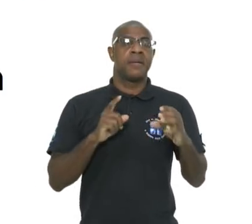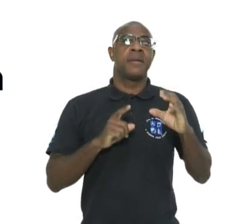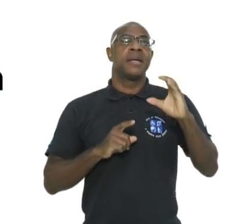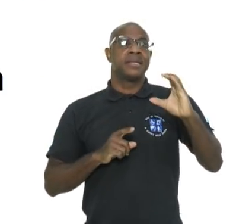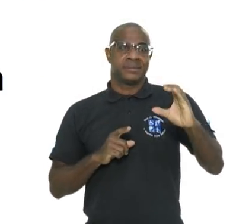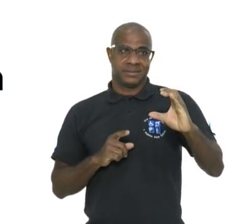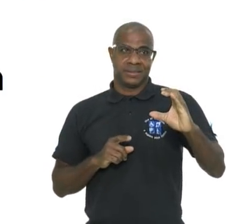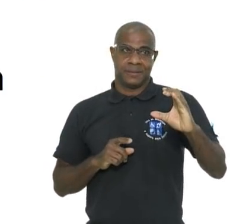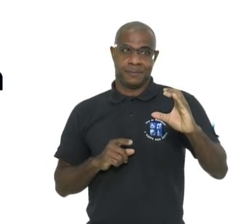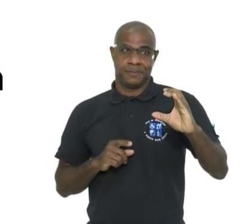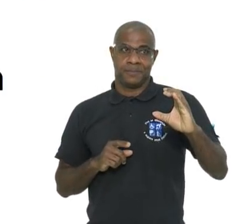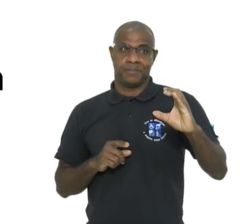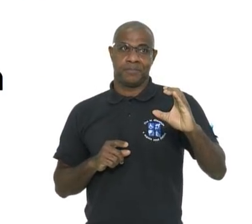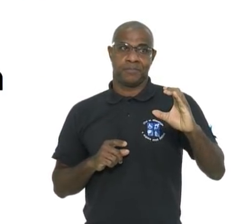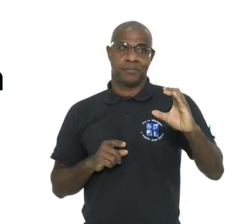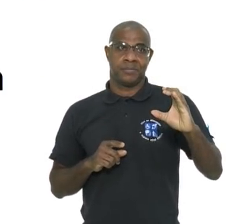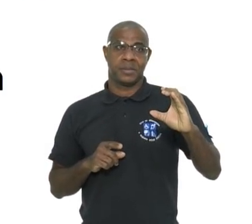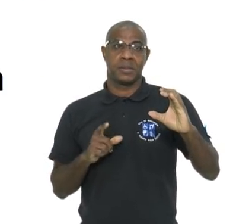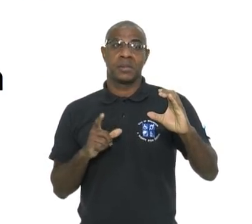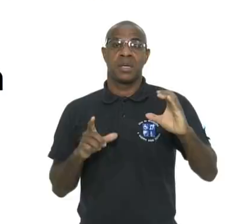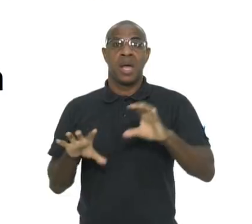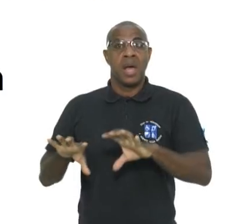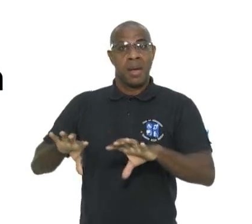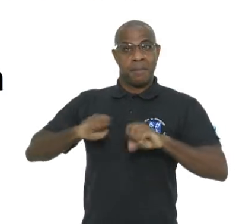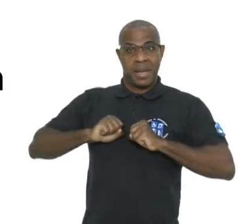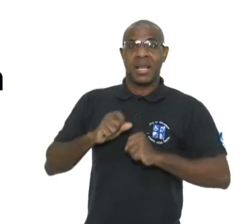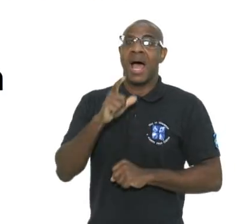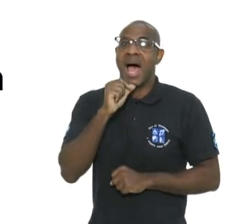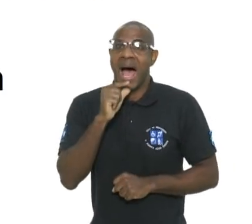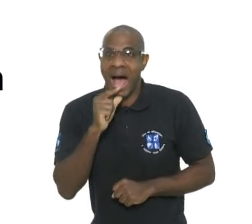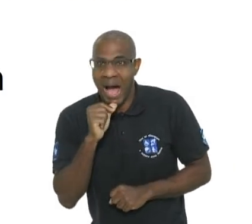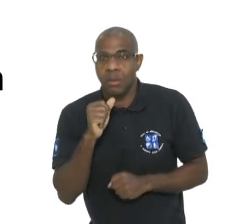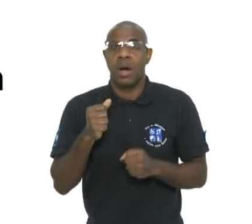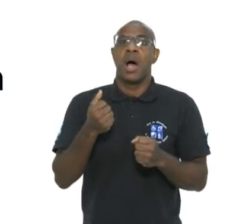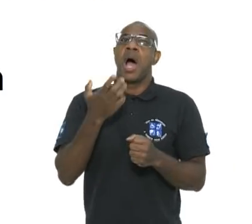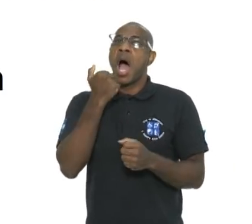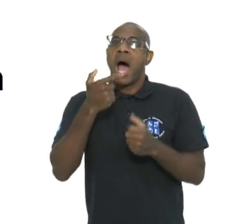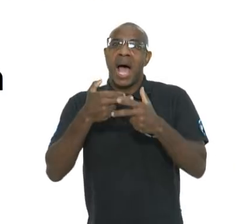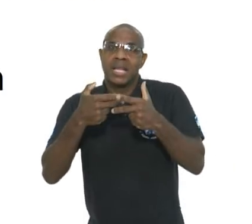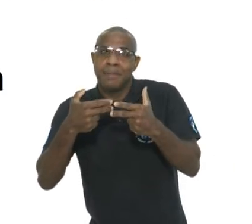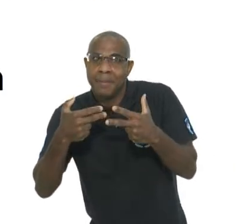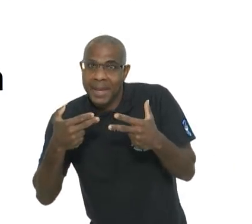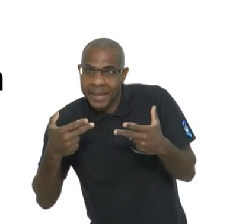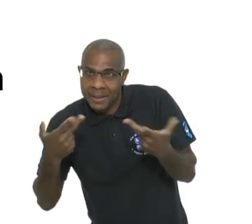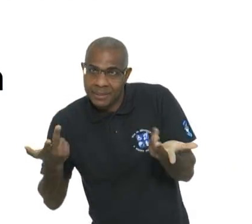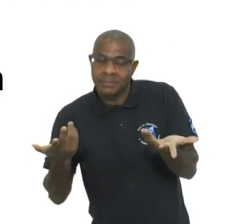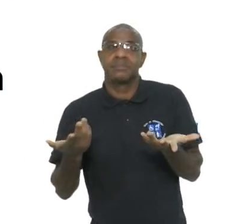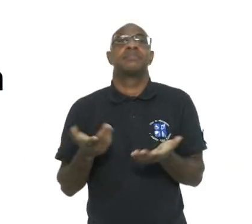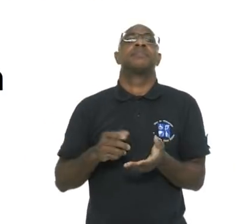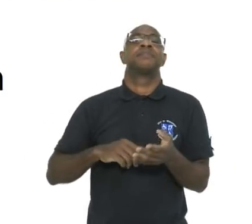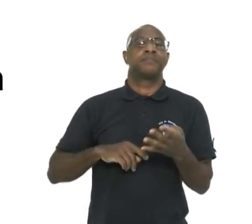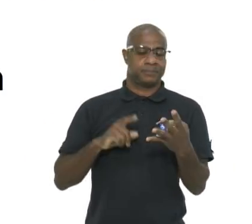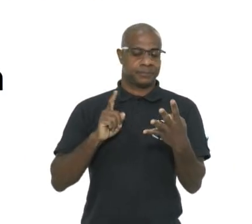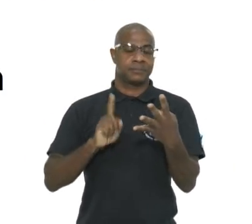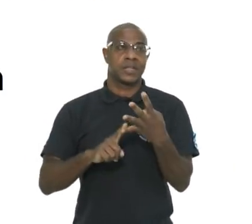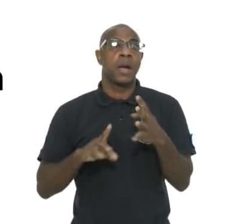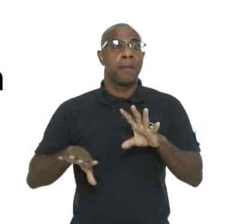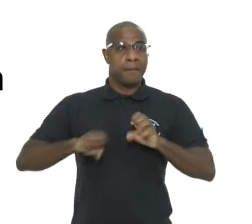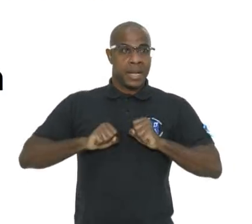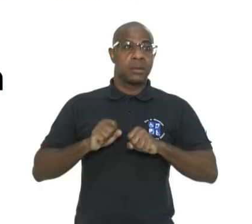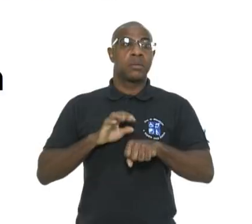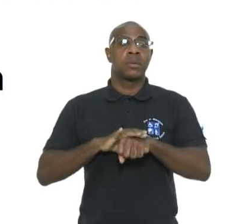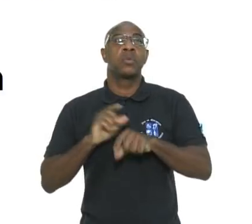C, é transmitida principalmente por água ou alimentos contaminados com o protozoário. Ou letra